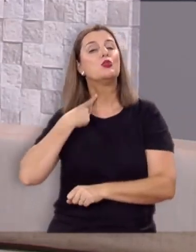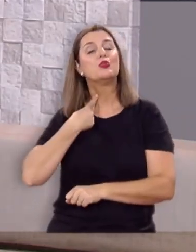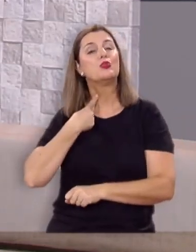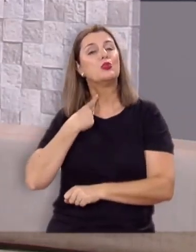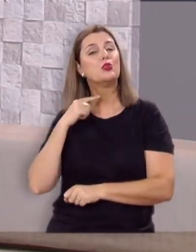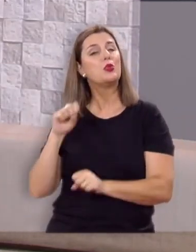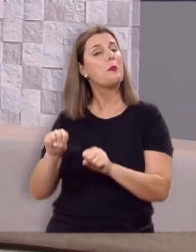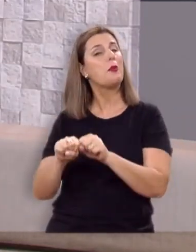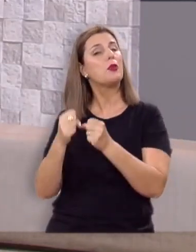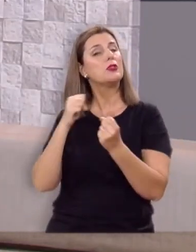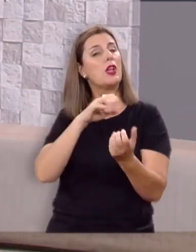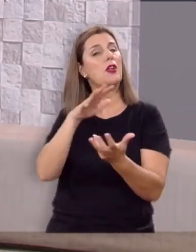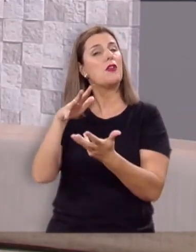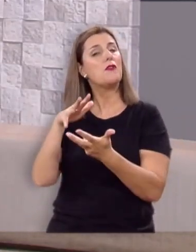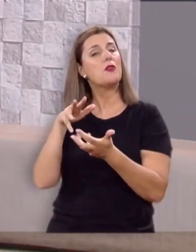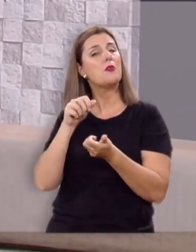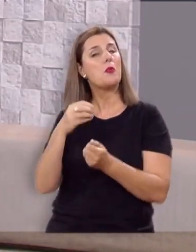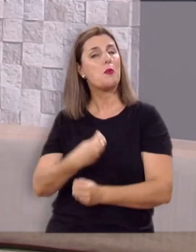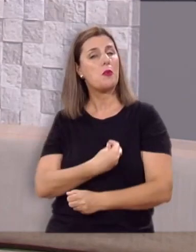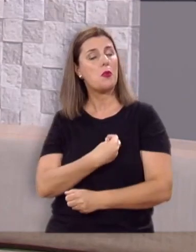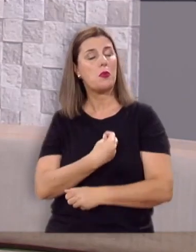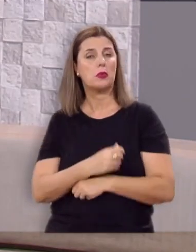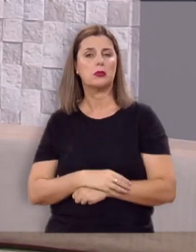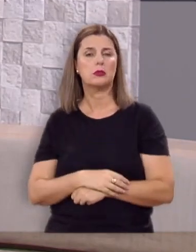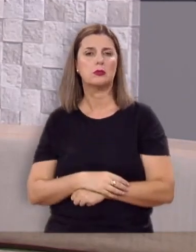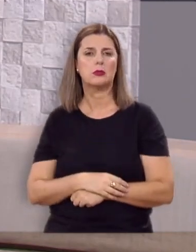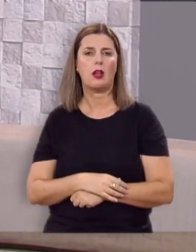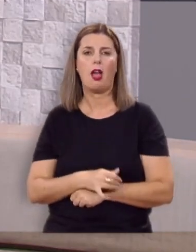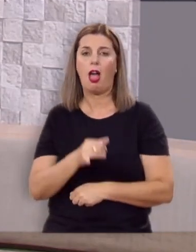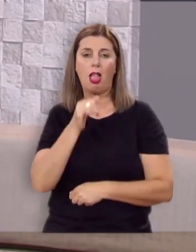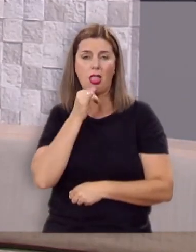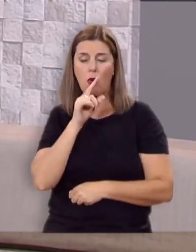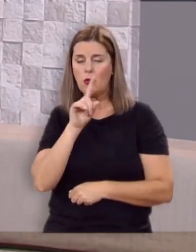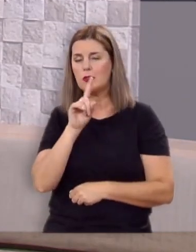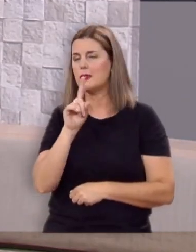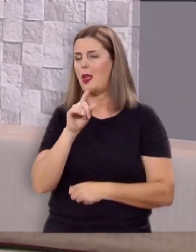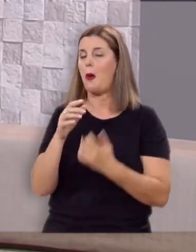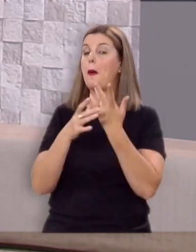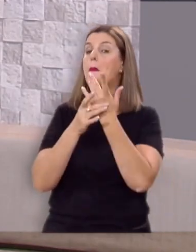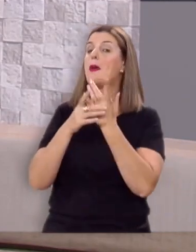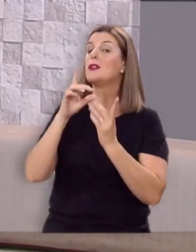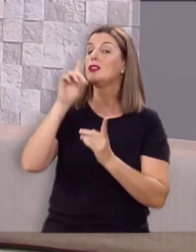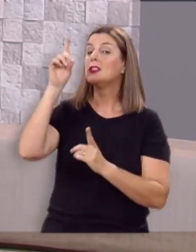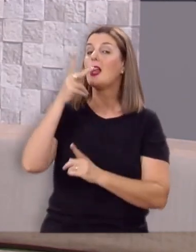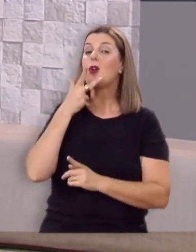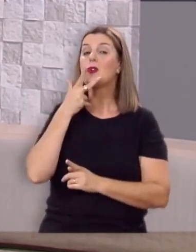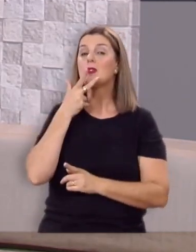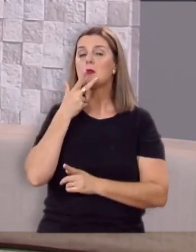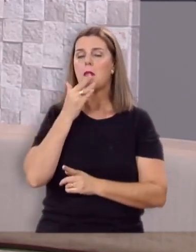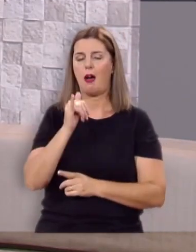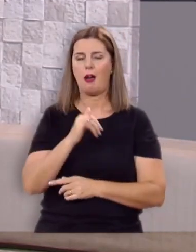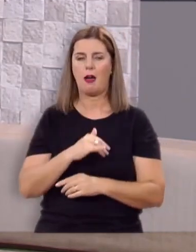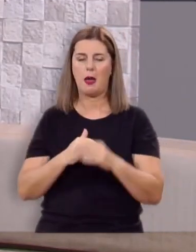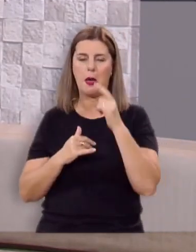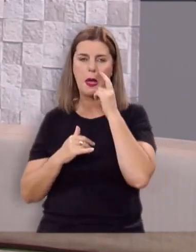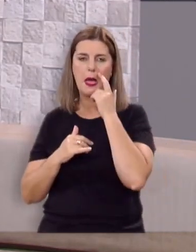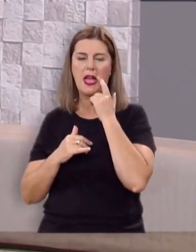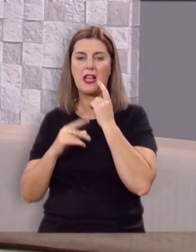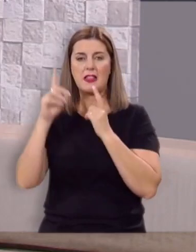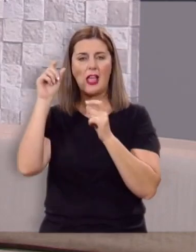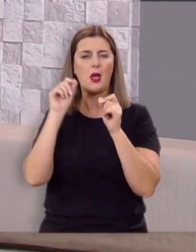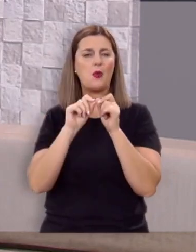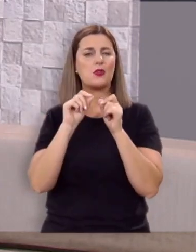seria impossível no nosso planeta. Não foi o acaso que deixou a Lua na sua órbita. Foram as mãos do nosso glorioso Redentor, por meio do